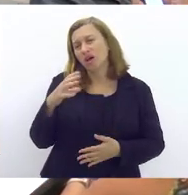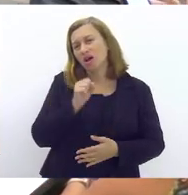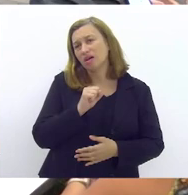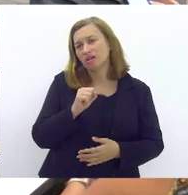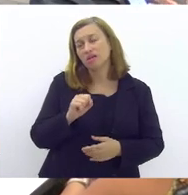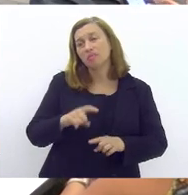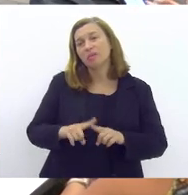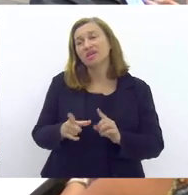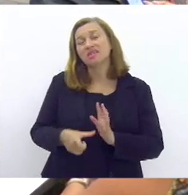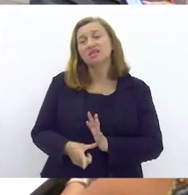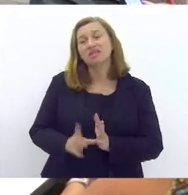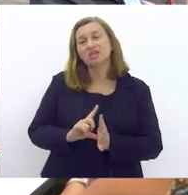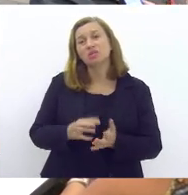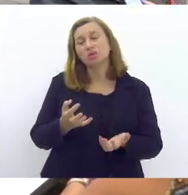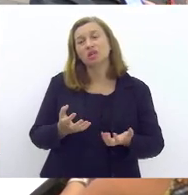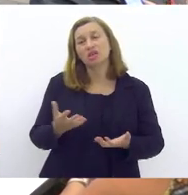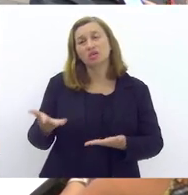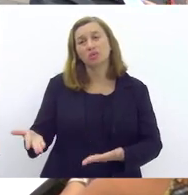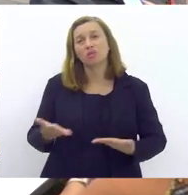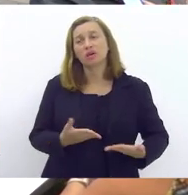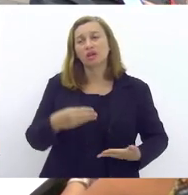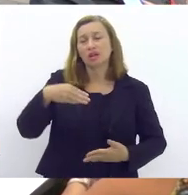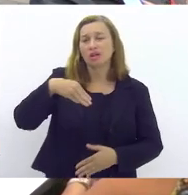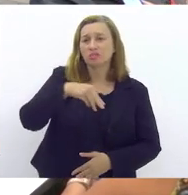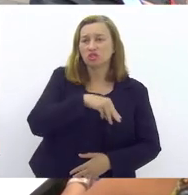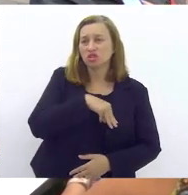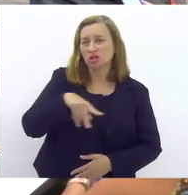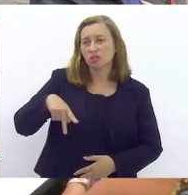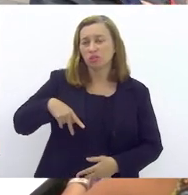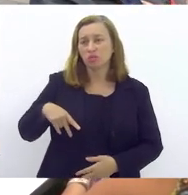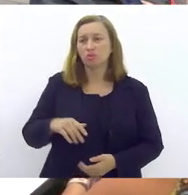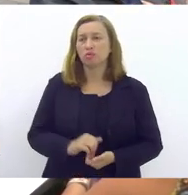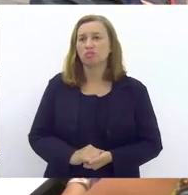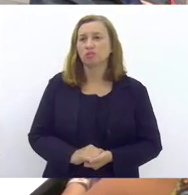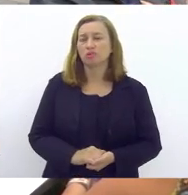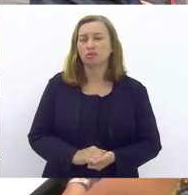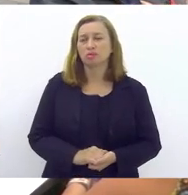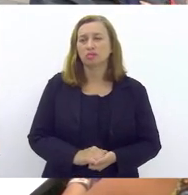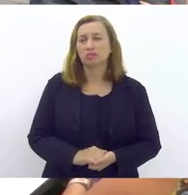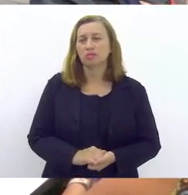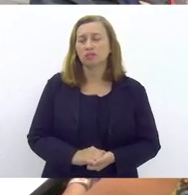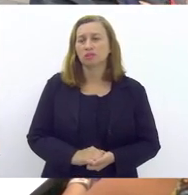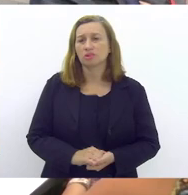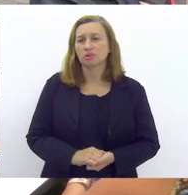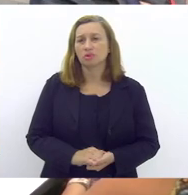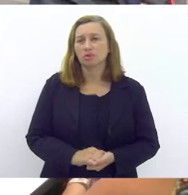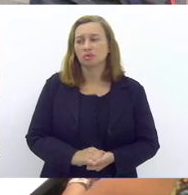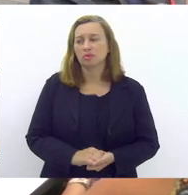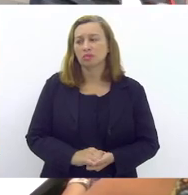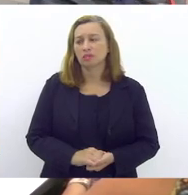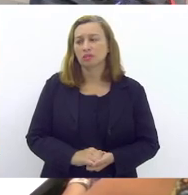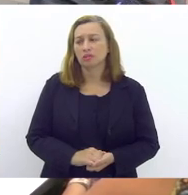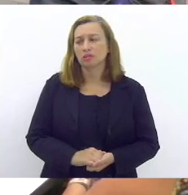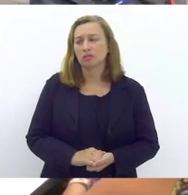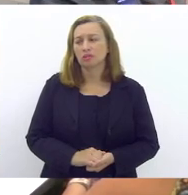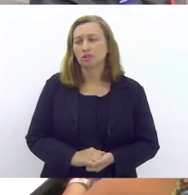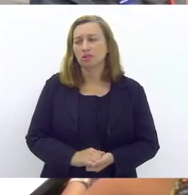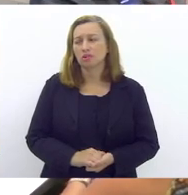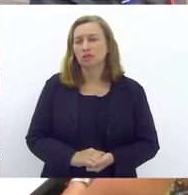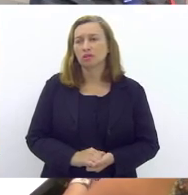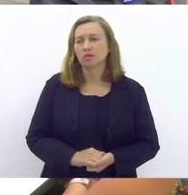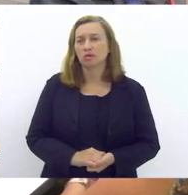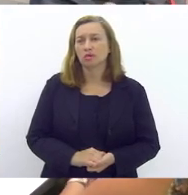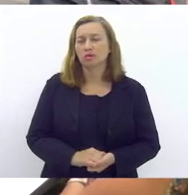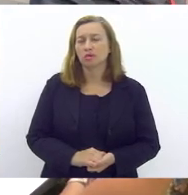antes de lhe chamar, eu queria chamar o MP. O MPF. Onde é que está aqui? É o Lucas